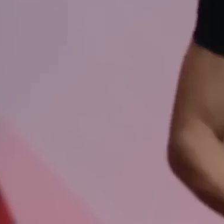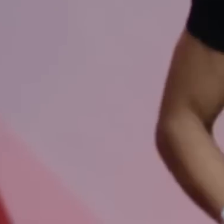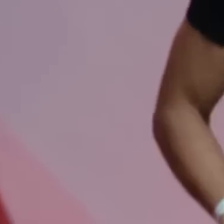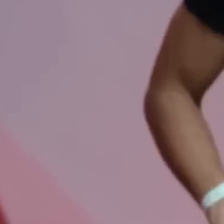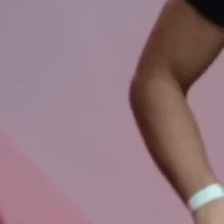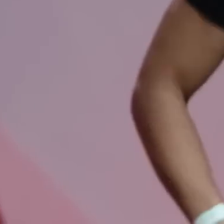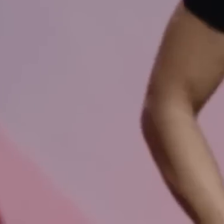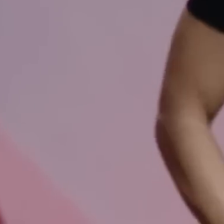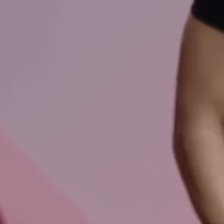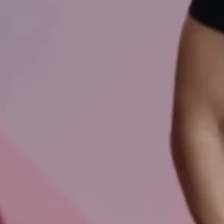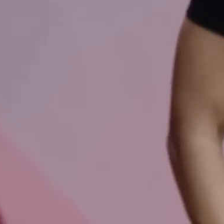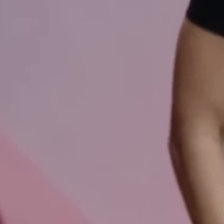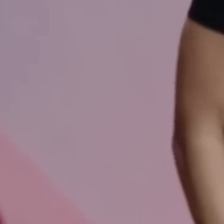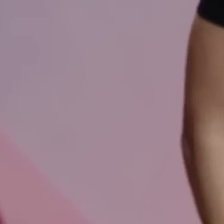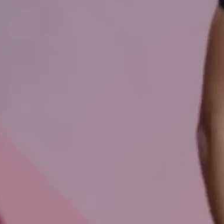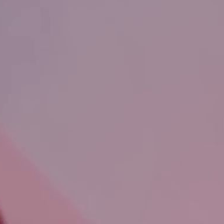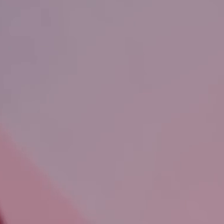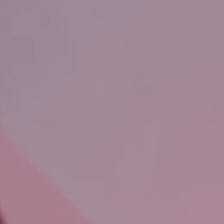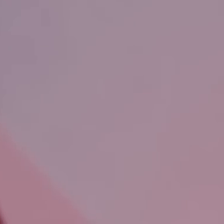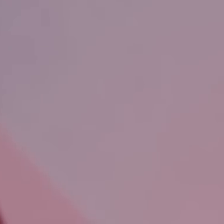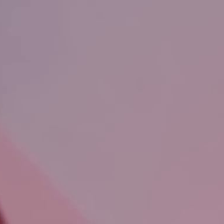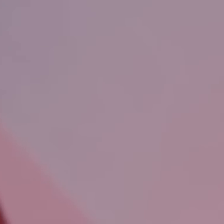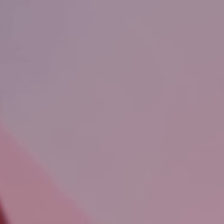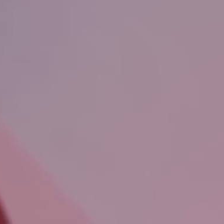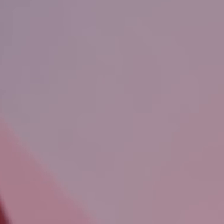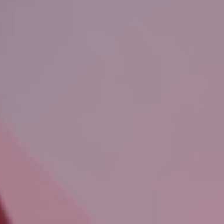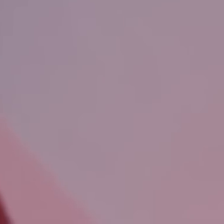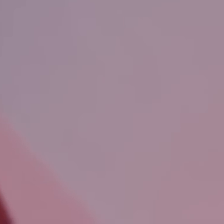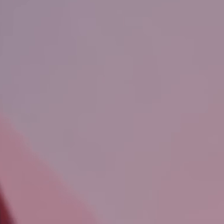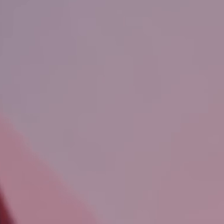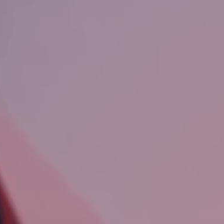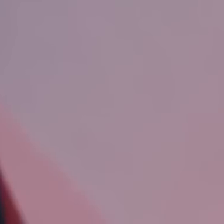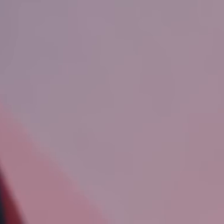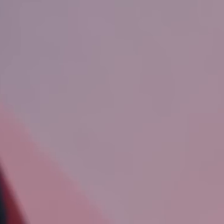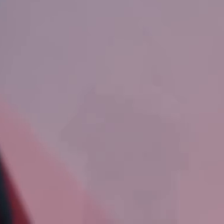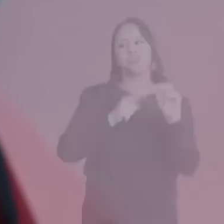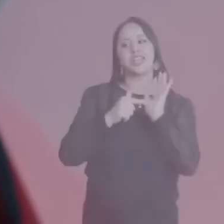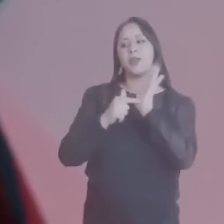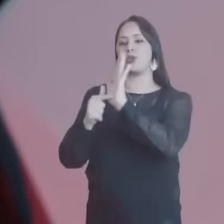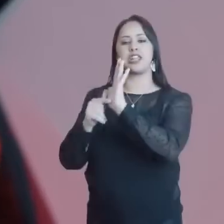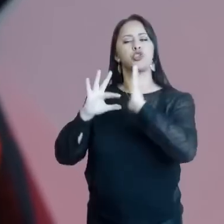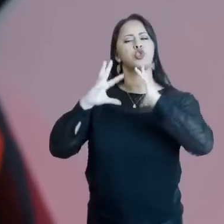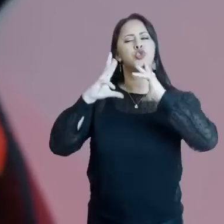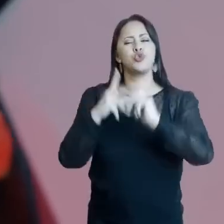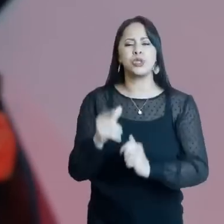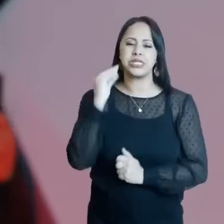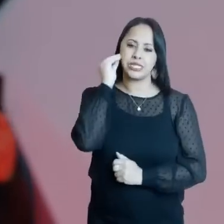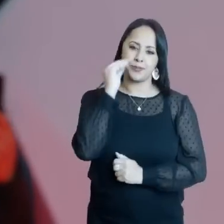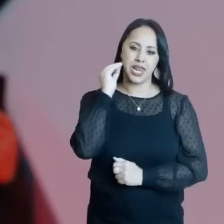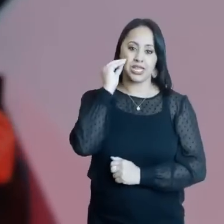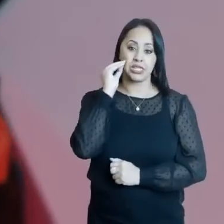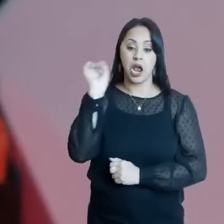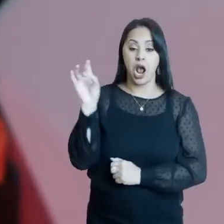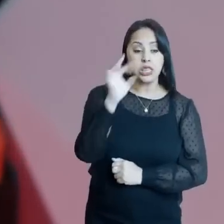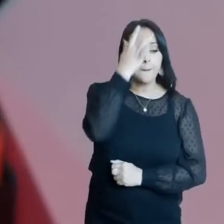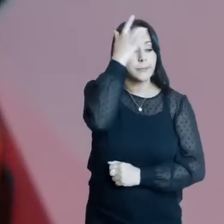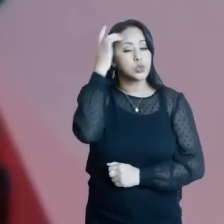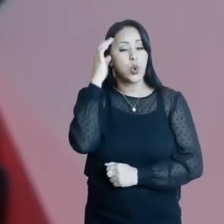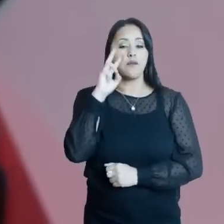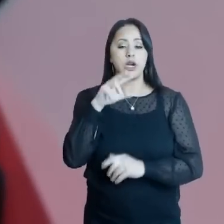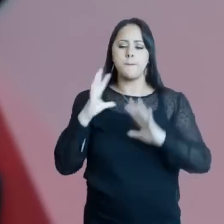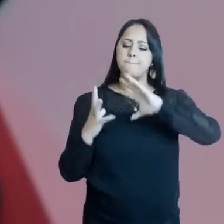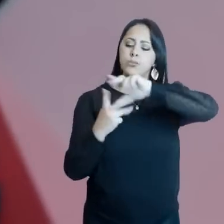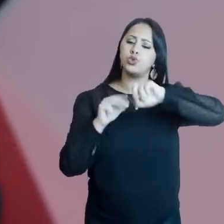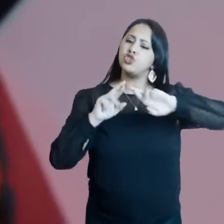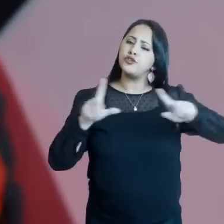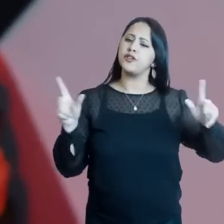você, você faz muito melhor. Sabe por que você faz muito melhor? Porque você tem uma visão que você não consegue passar para ele todas as suas experiências. Cada pessoa enxerga o mundo com os olhos que...